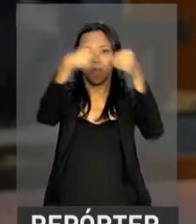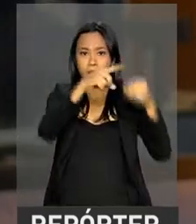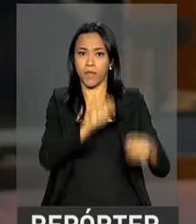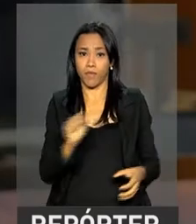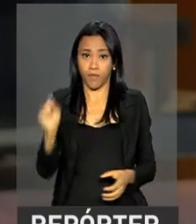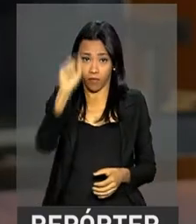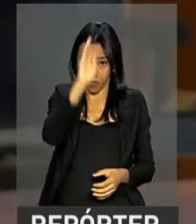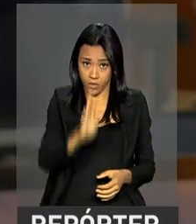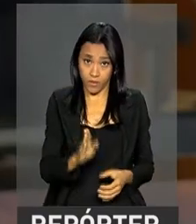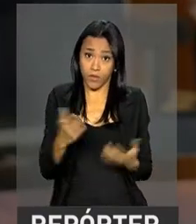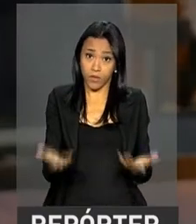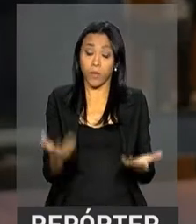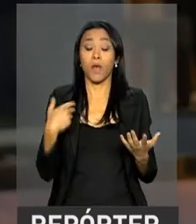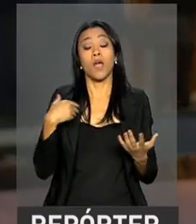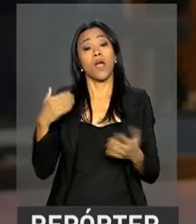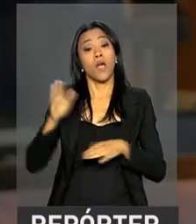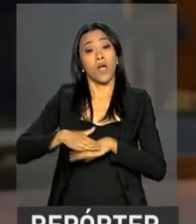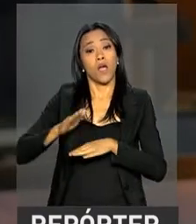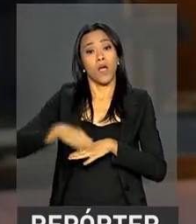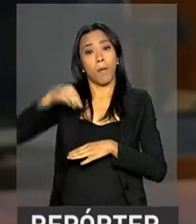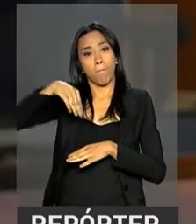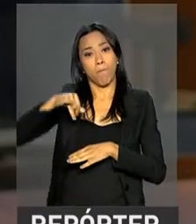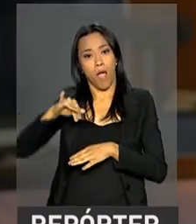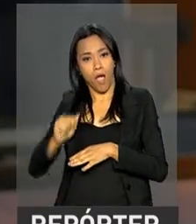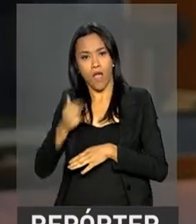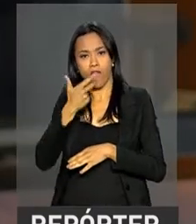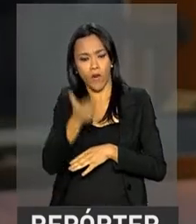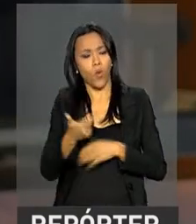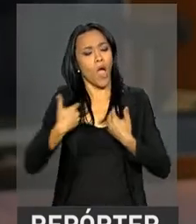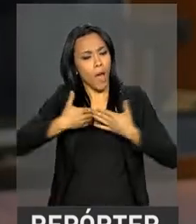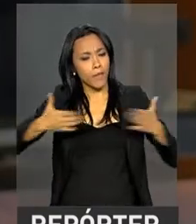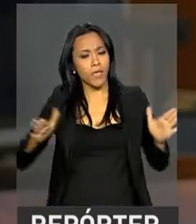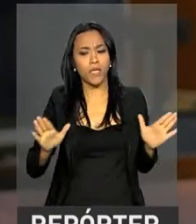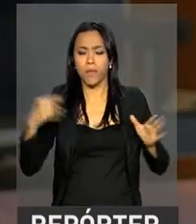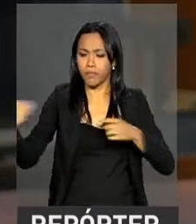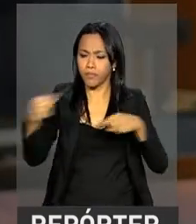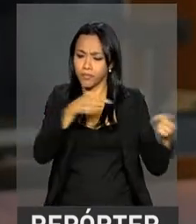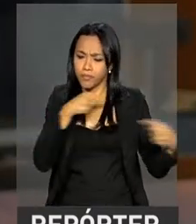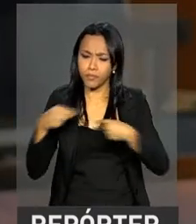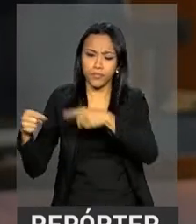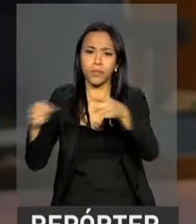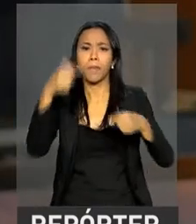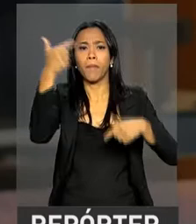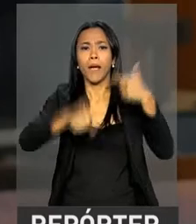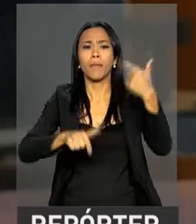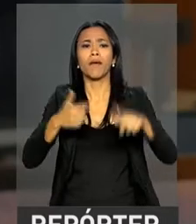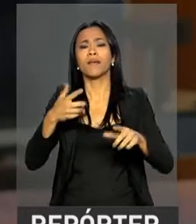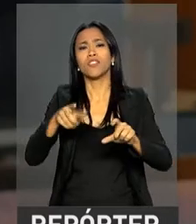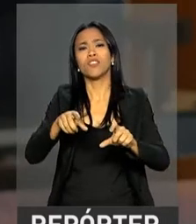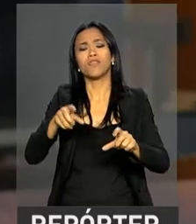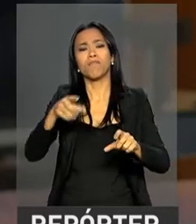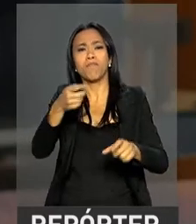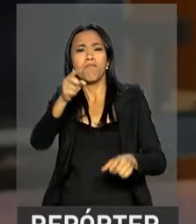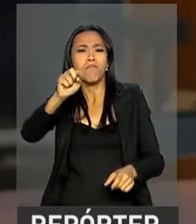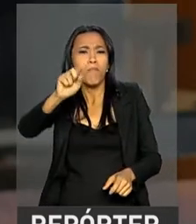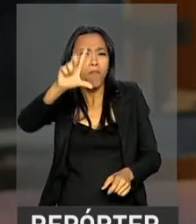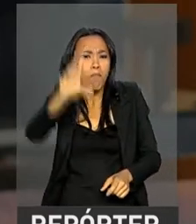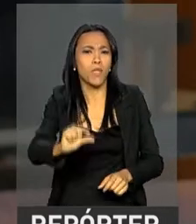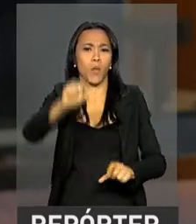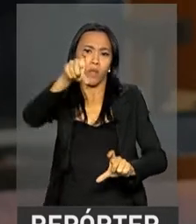rodrigo maia defendeu um debate mais amplo para que os municípios tenham menos dependência do governo